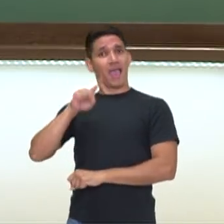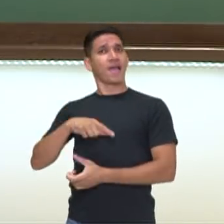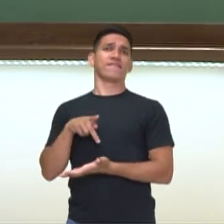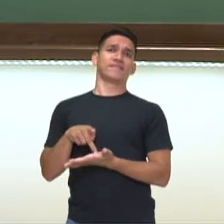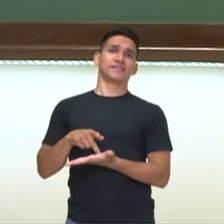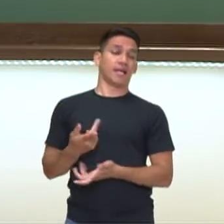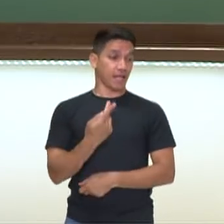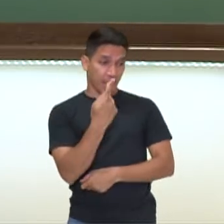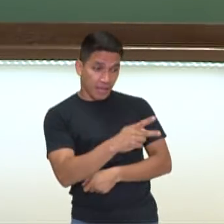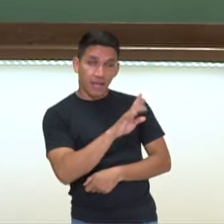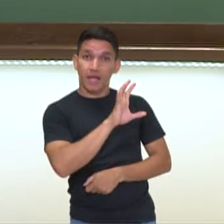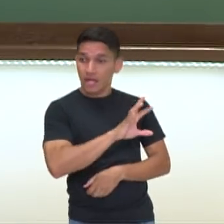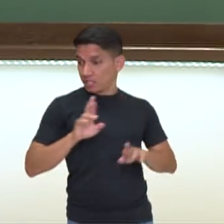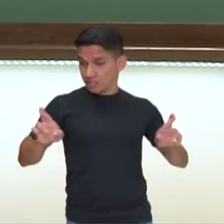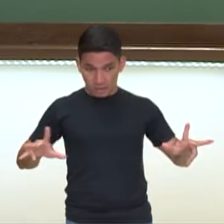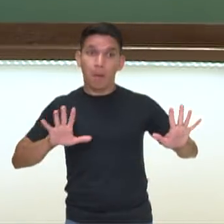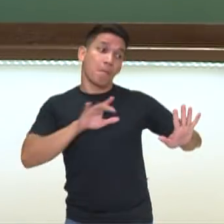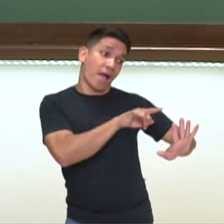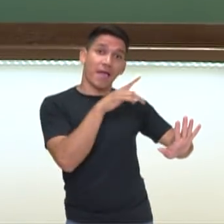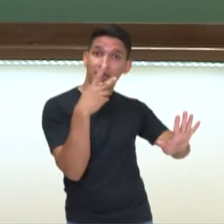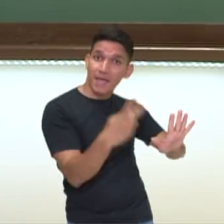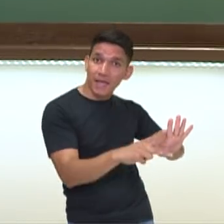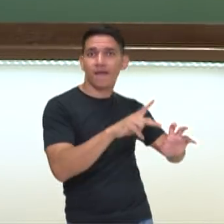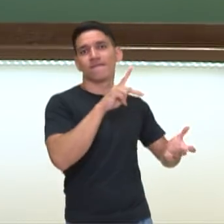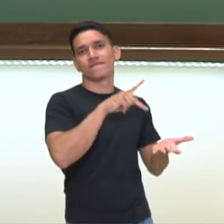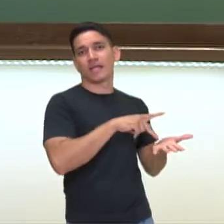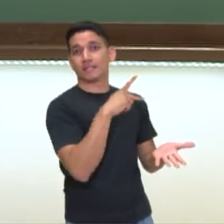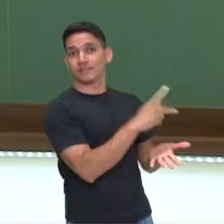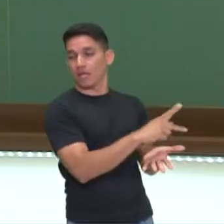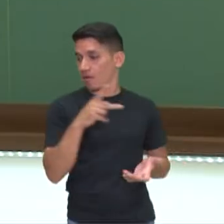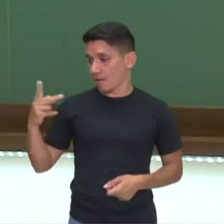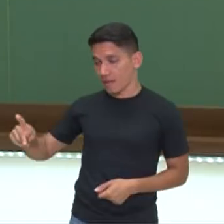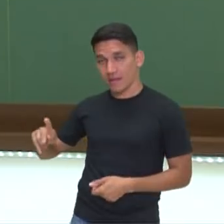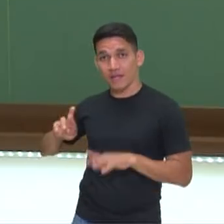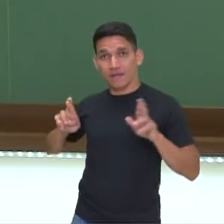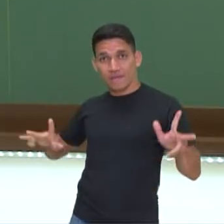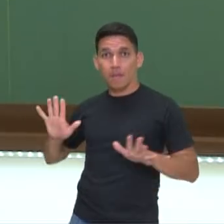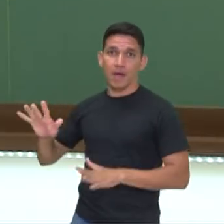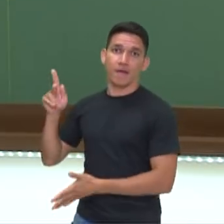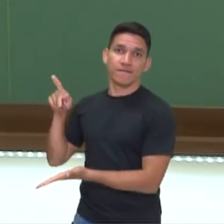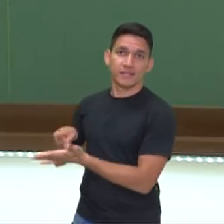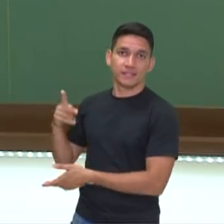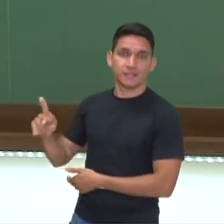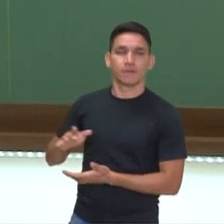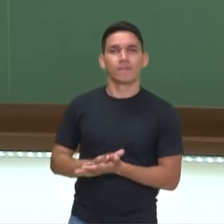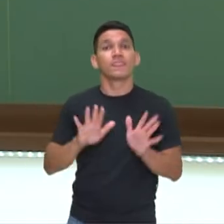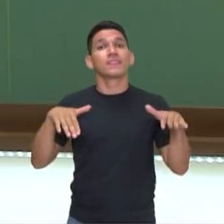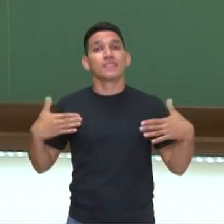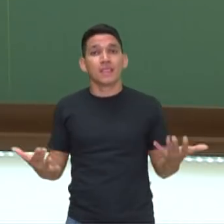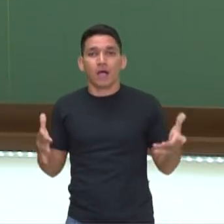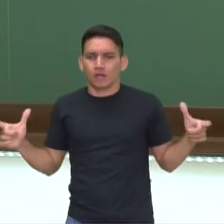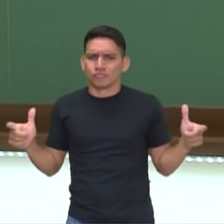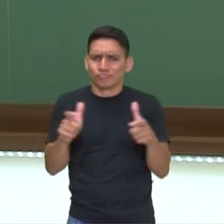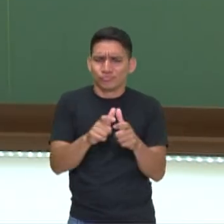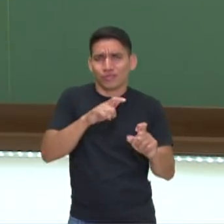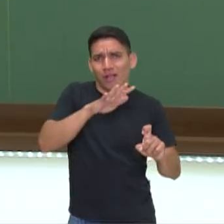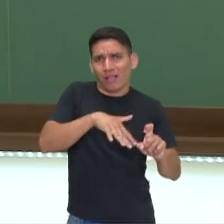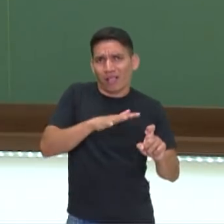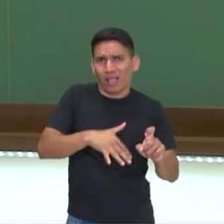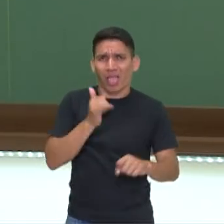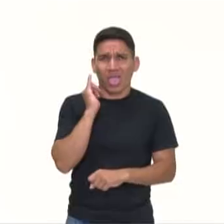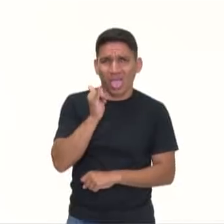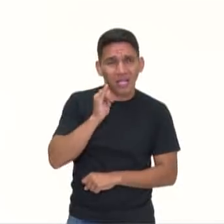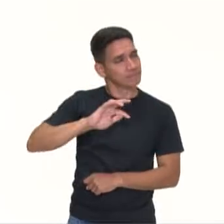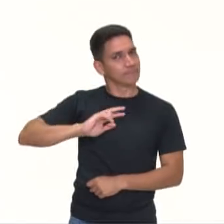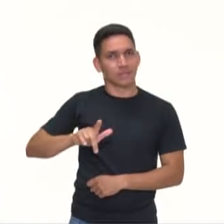verdade. Então, ela não se reduz a uma simples lenda. A lenda, ela é uma explicação mais popular. Ele é uma